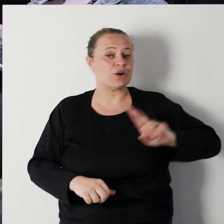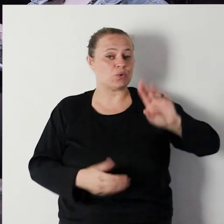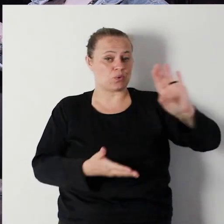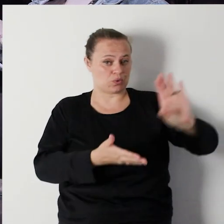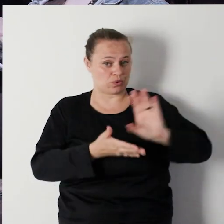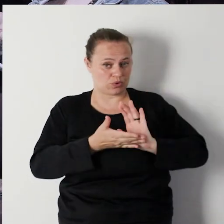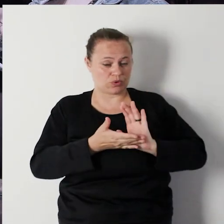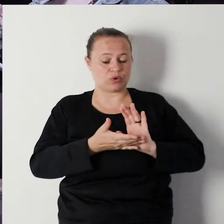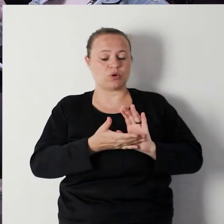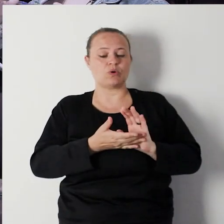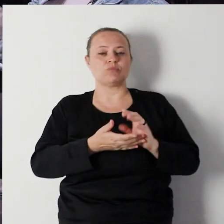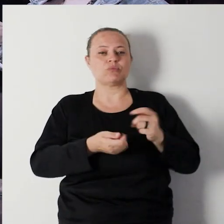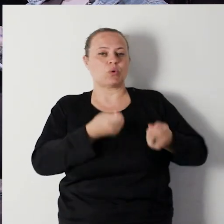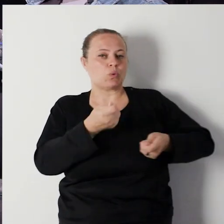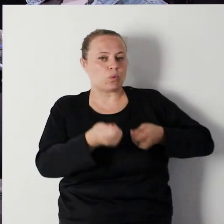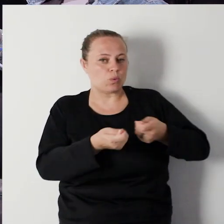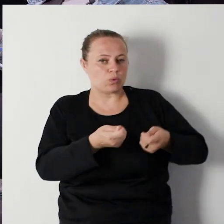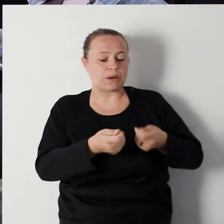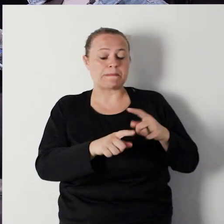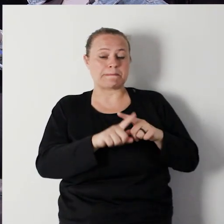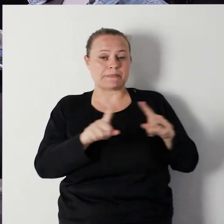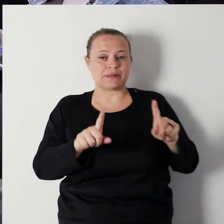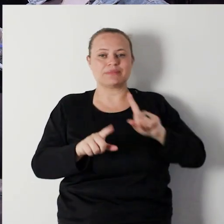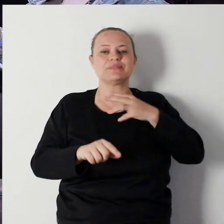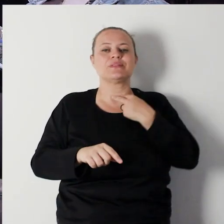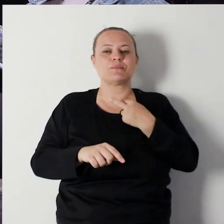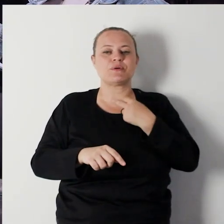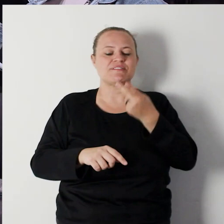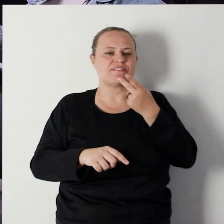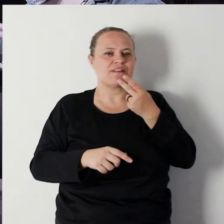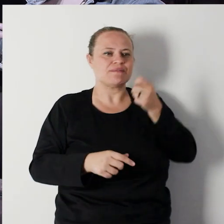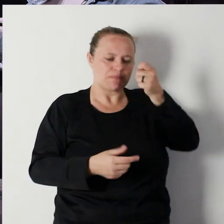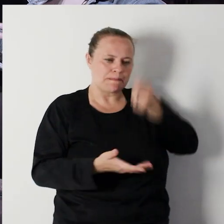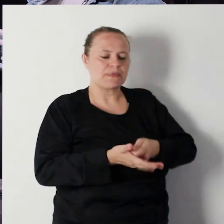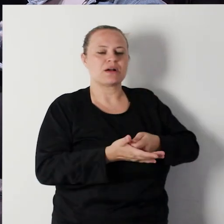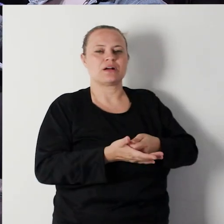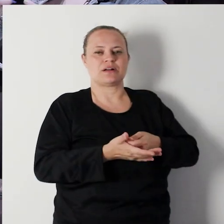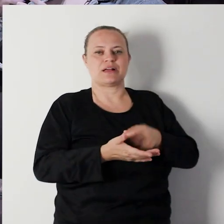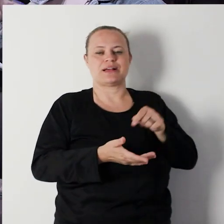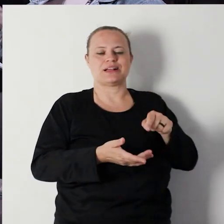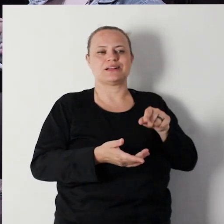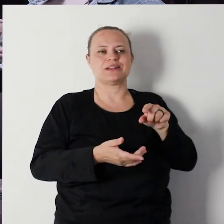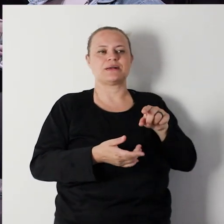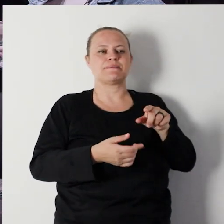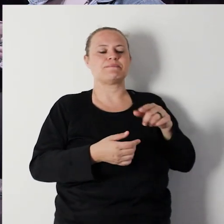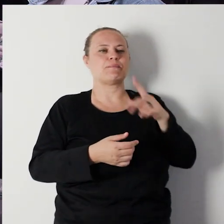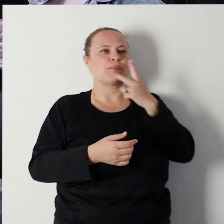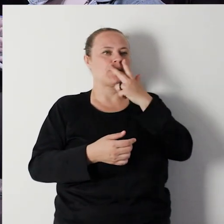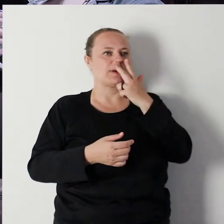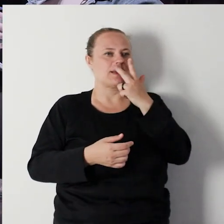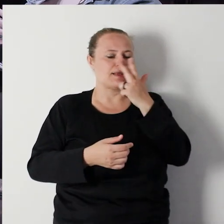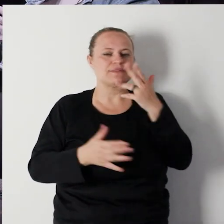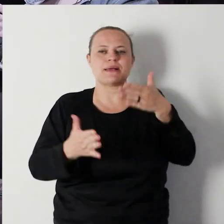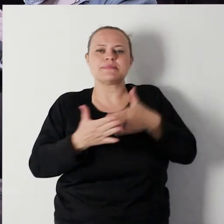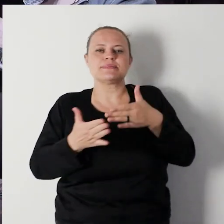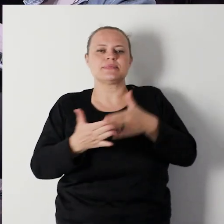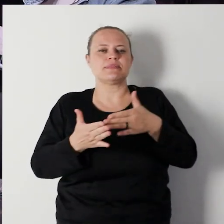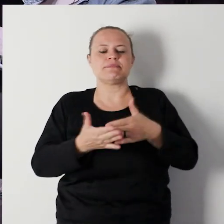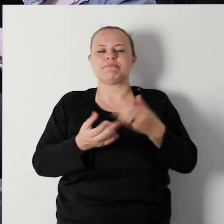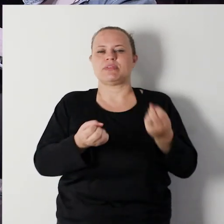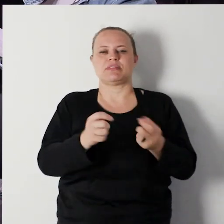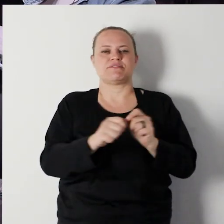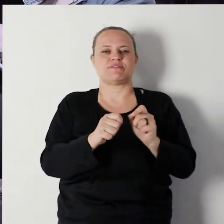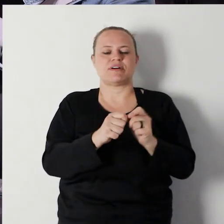cuidar do recurso público, ter mecanismos de controle, né? Por outro lado, a gente não pode obrigar que isso acabe não